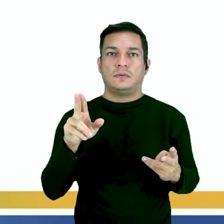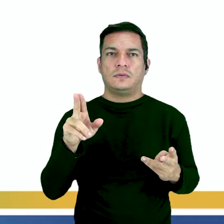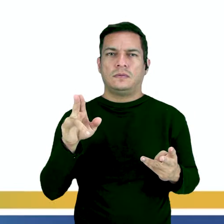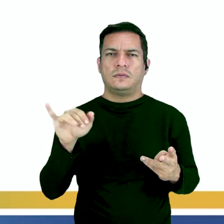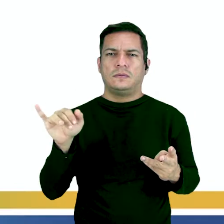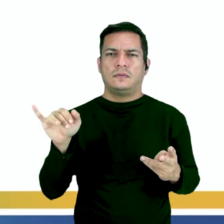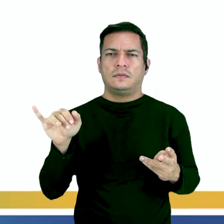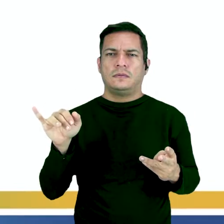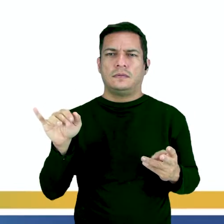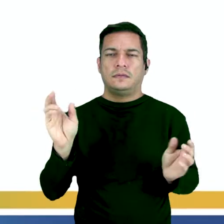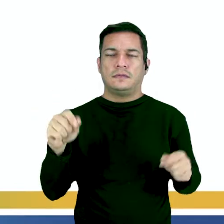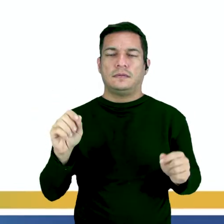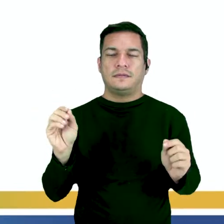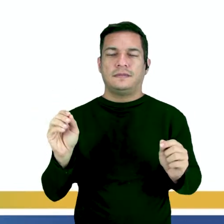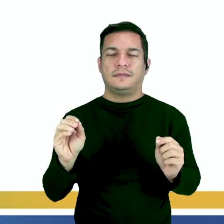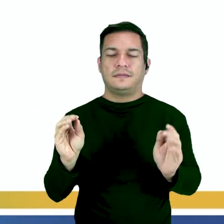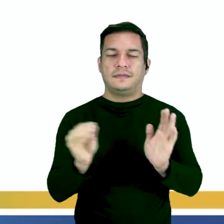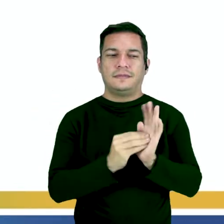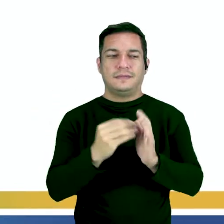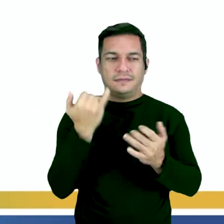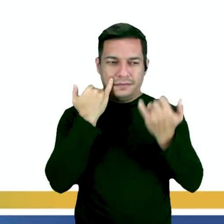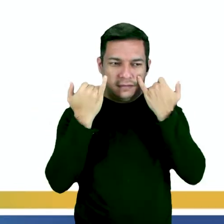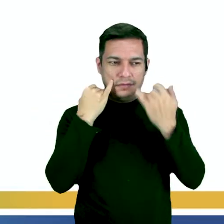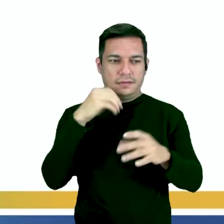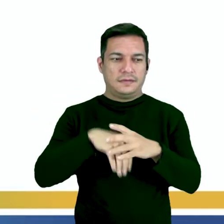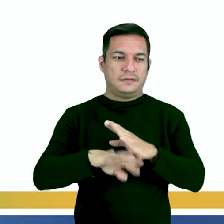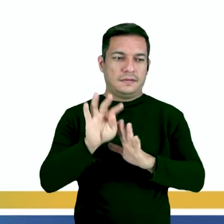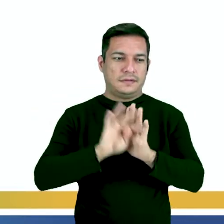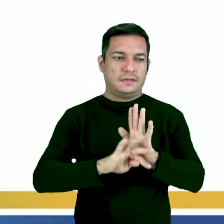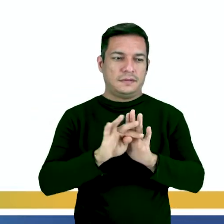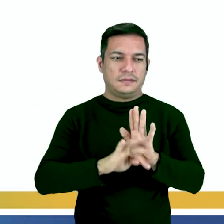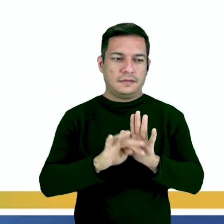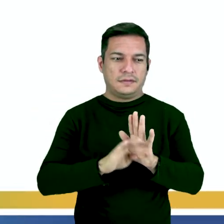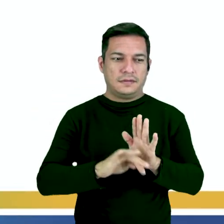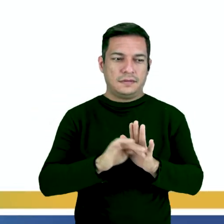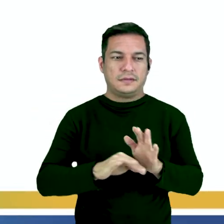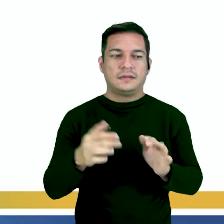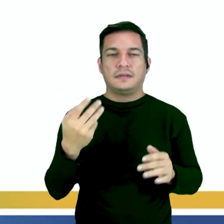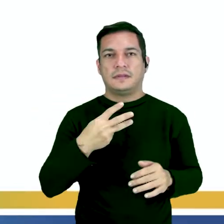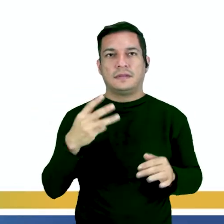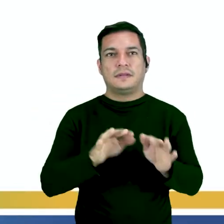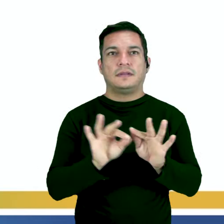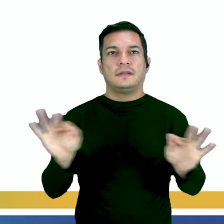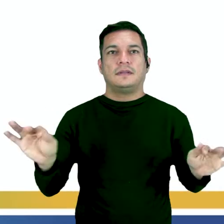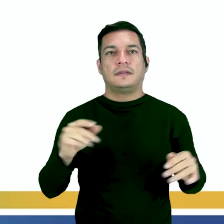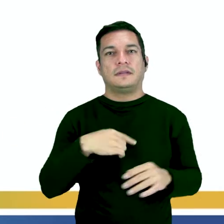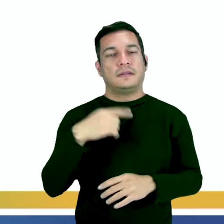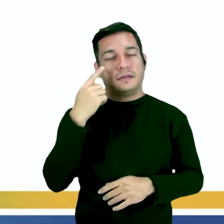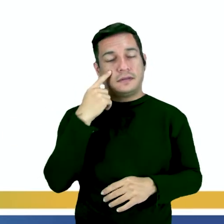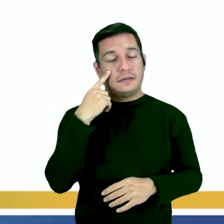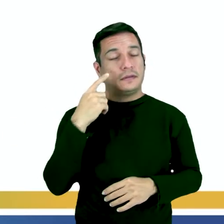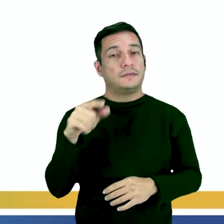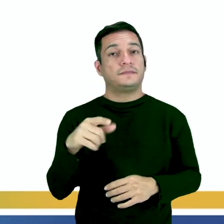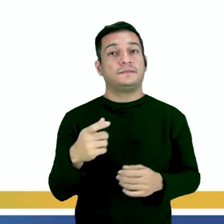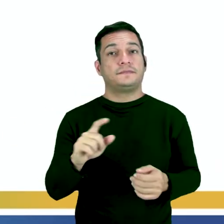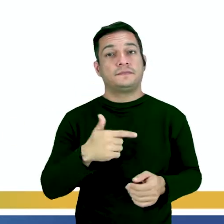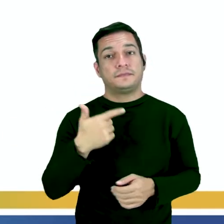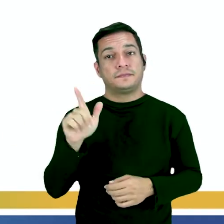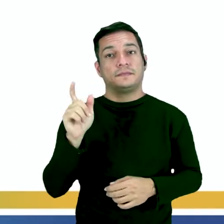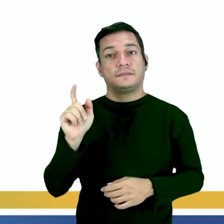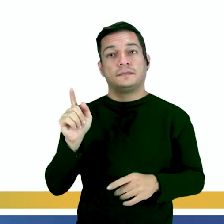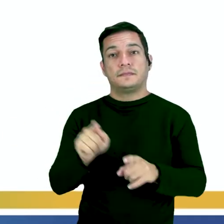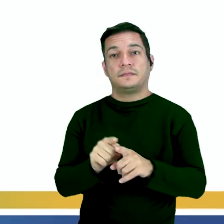aí adicionar informações dentro do nosso texto. Ali na linha 3, encontraremos uma outra expressão,